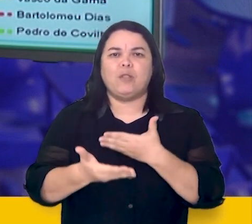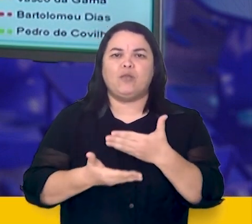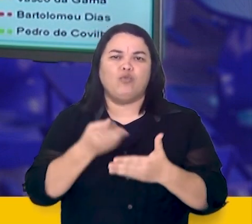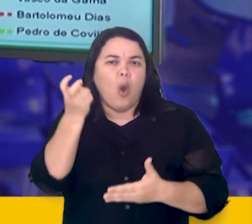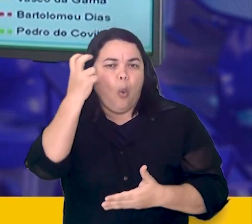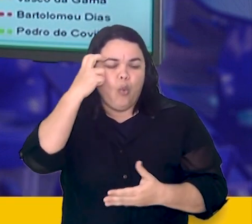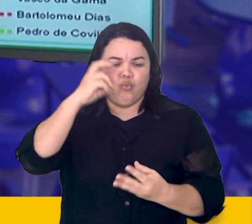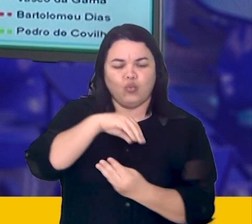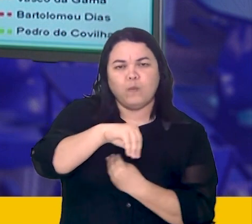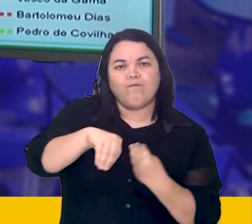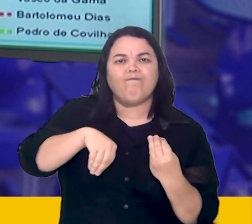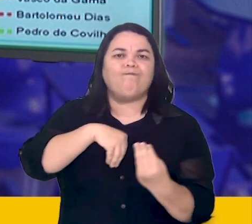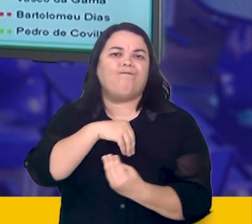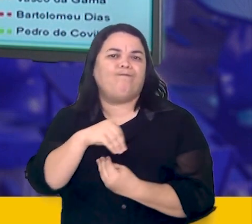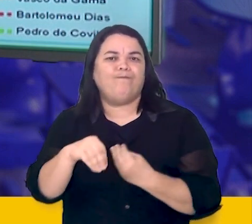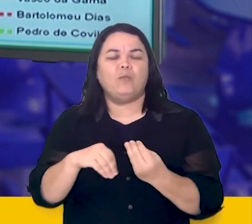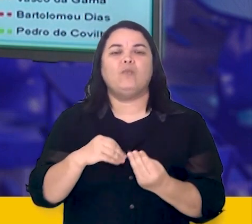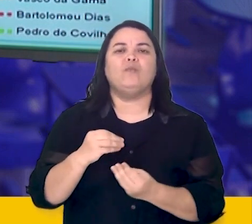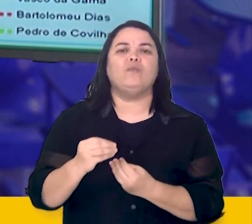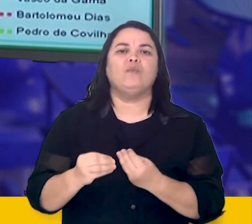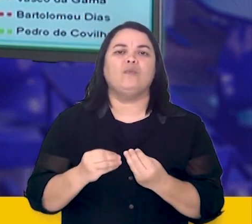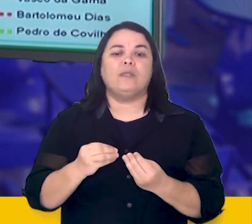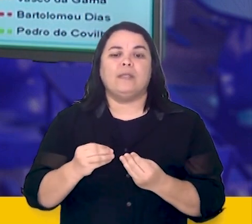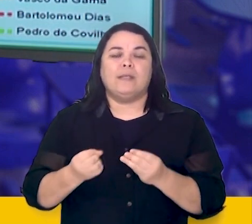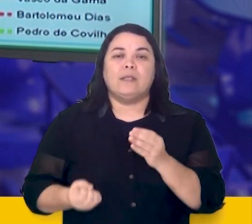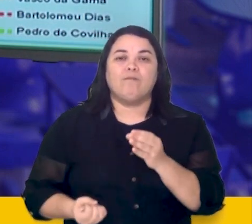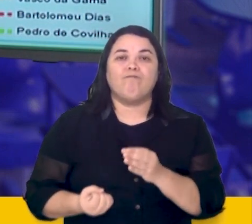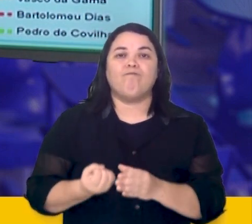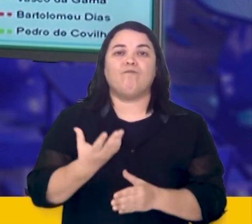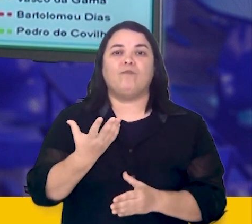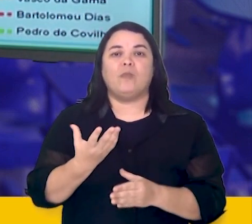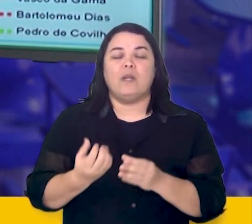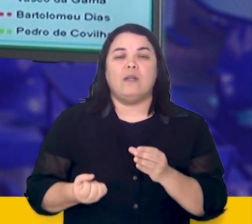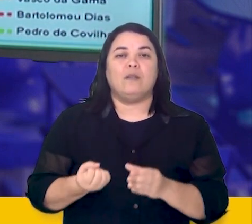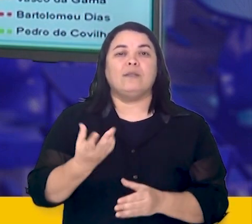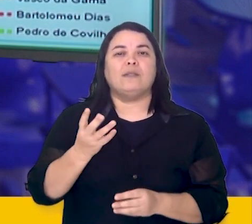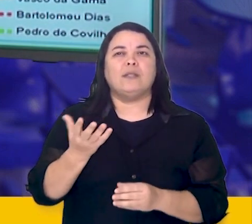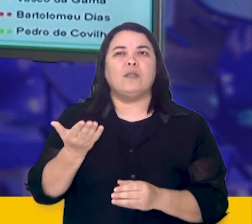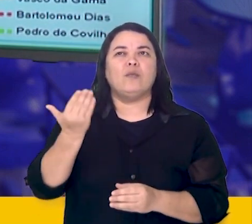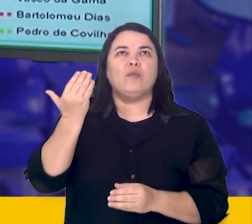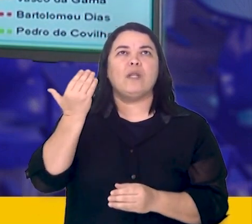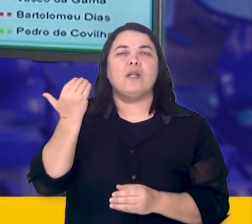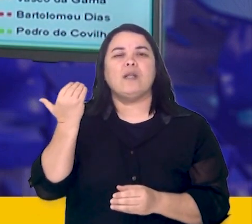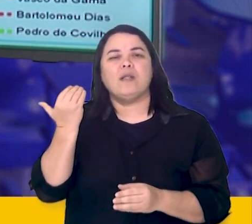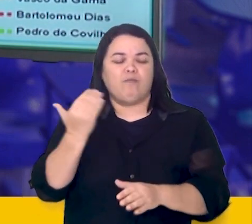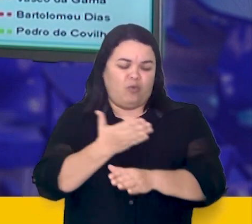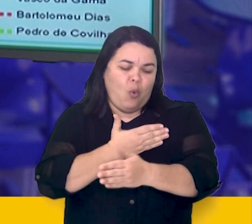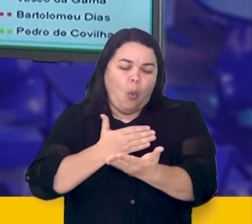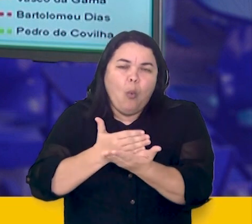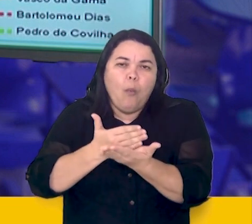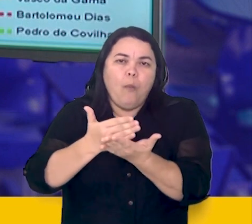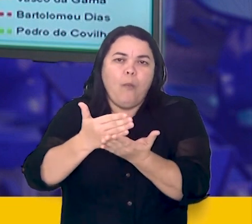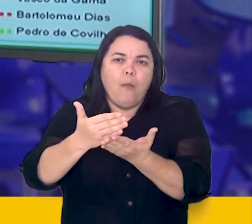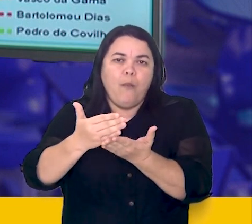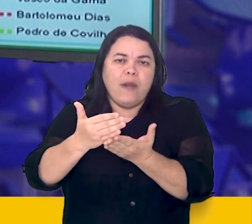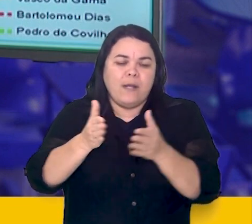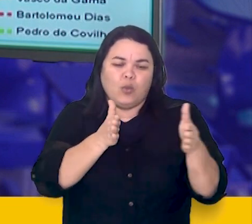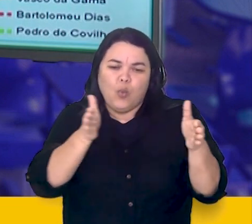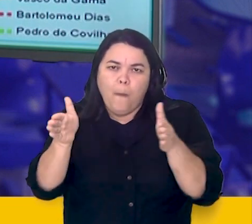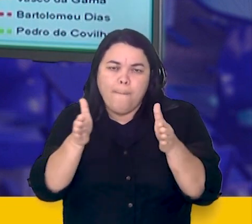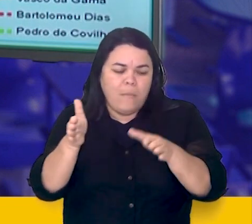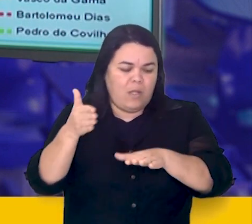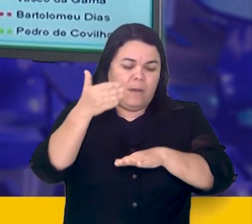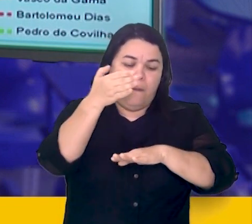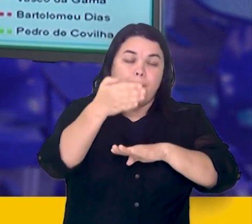ocorrer de forma mais incisivo no início ali da Idade Moderna, dá-se a